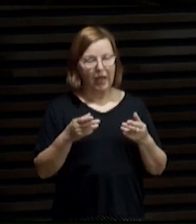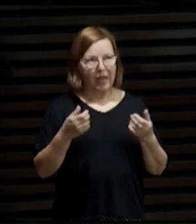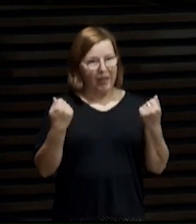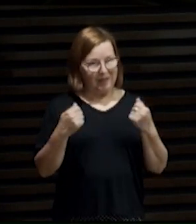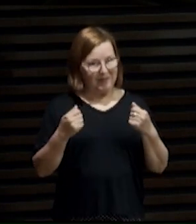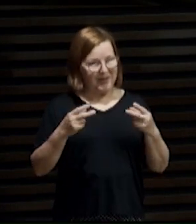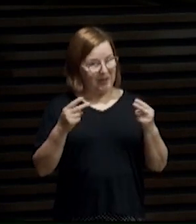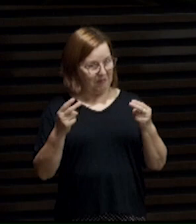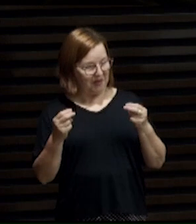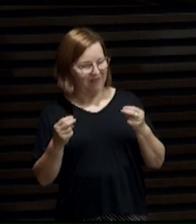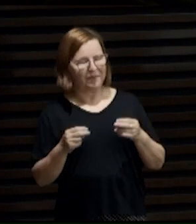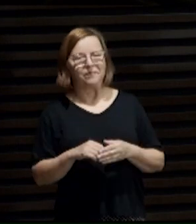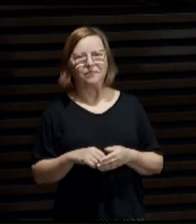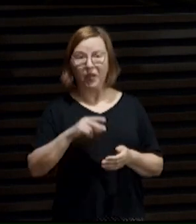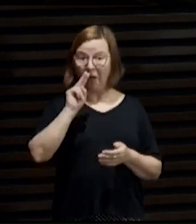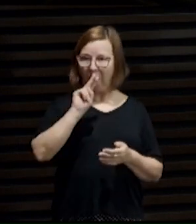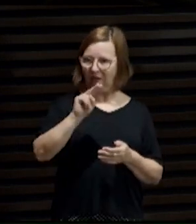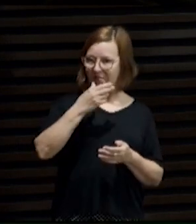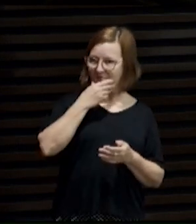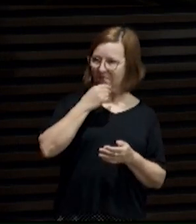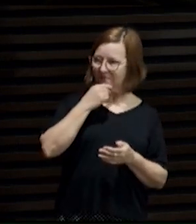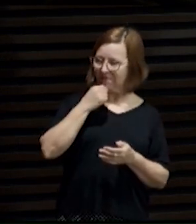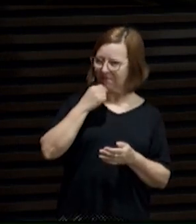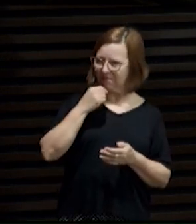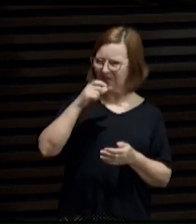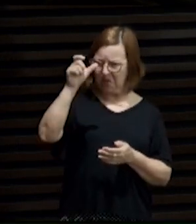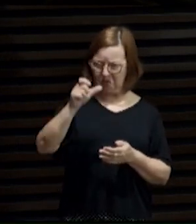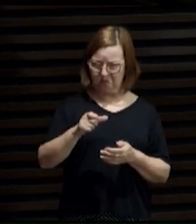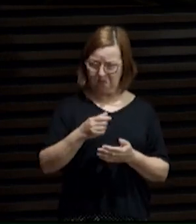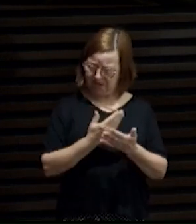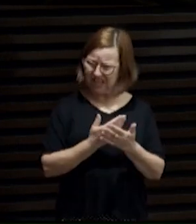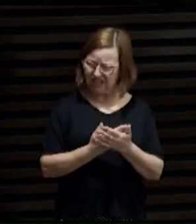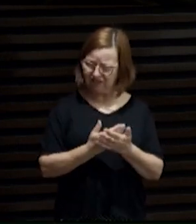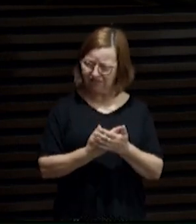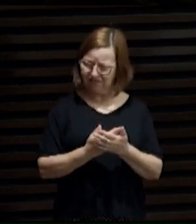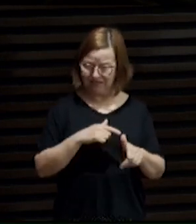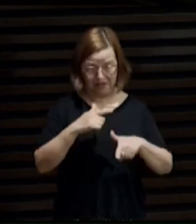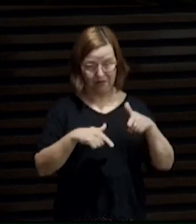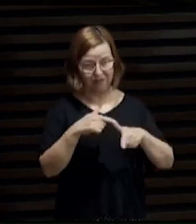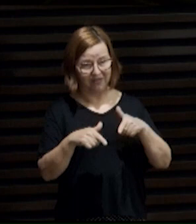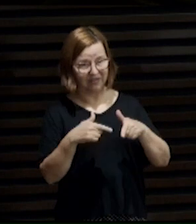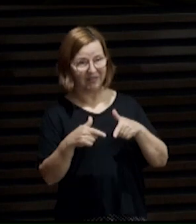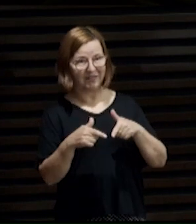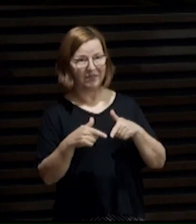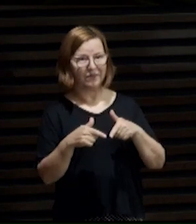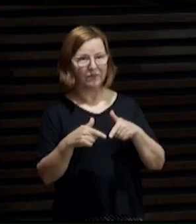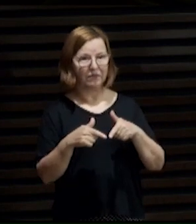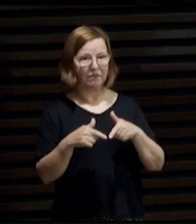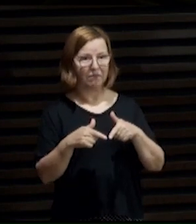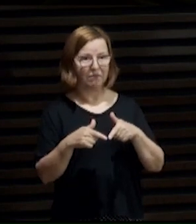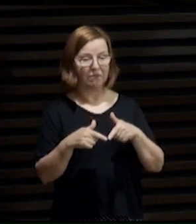Você olha para o rapaz, ele é um homem estudioso, trabalhador, então